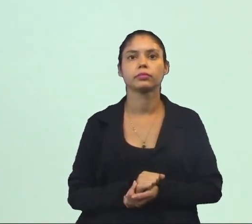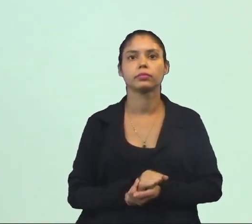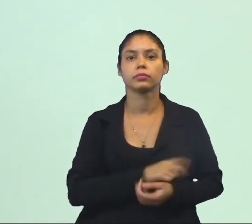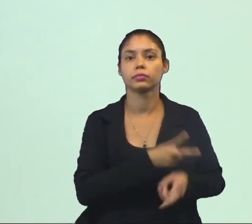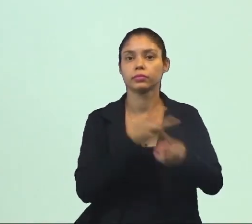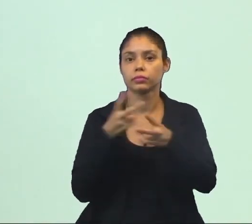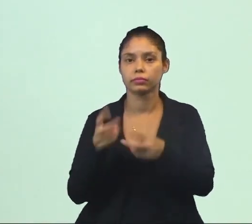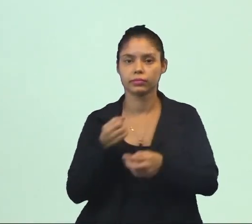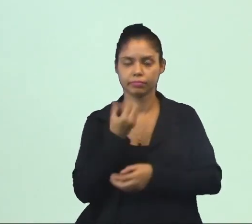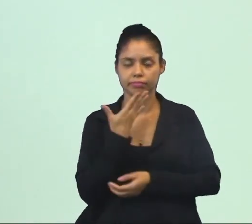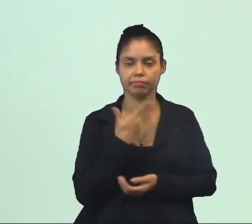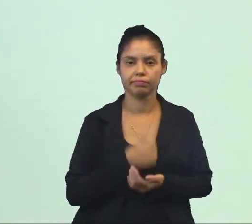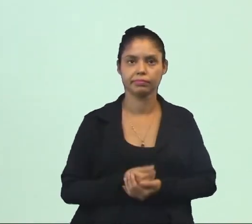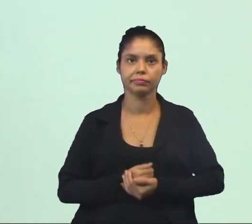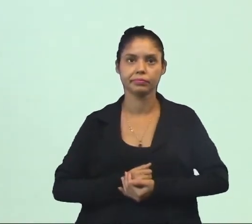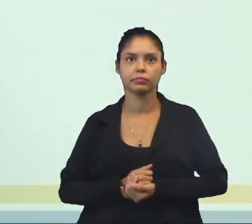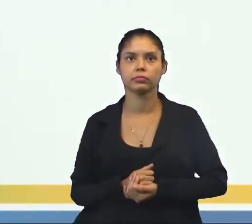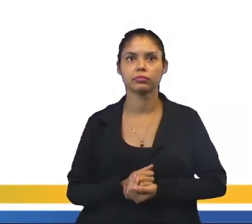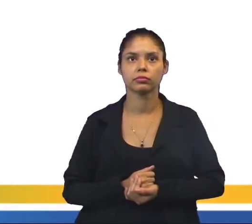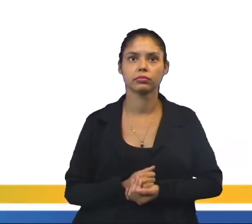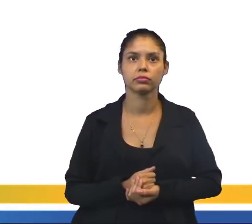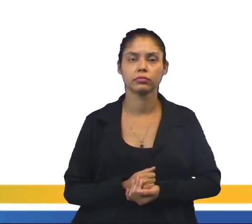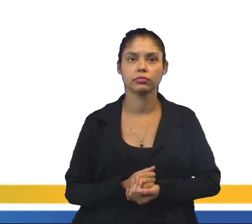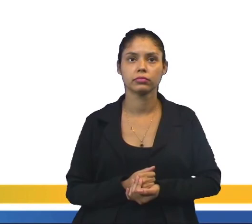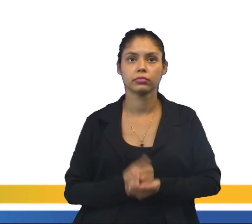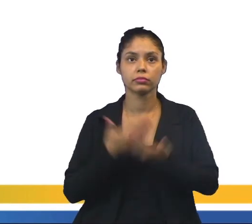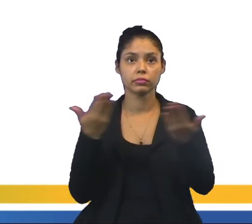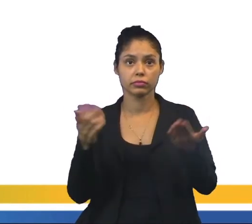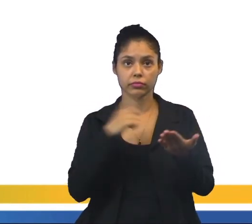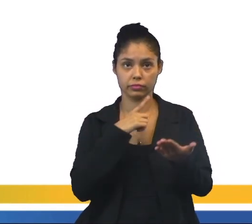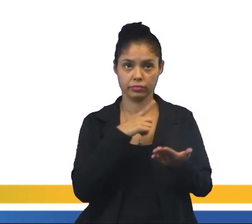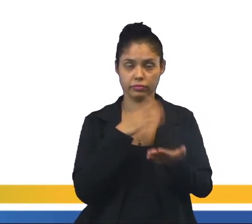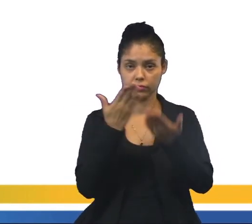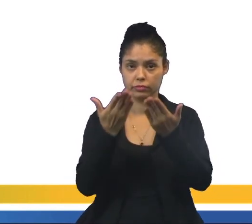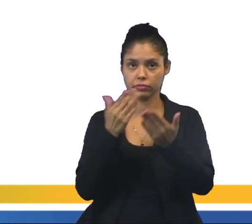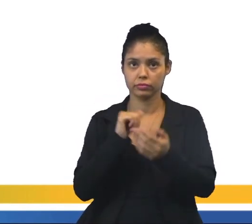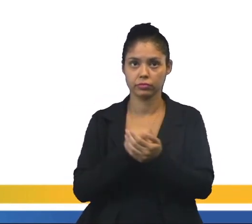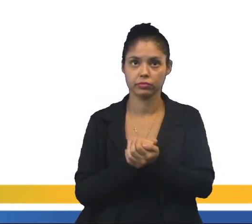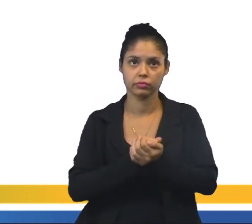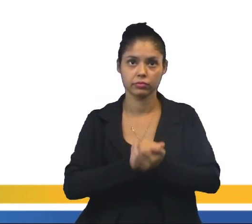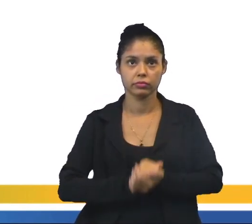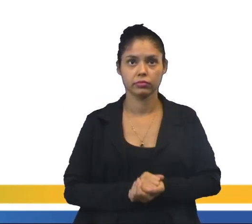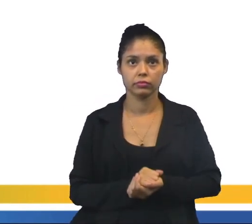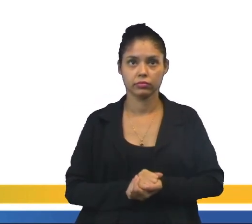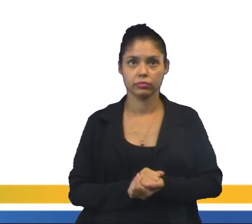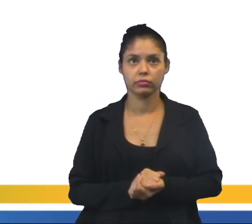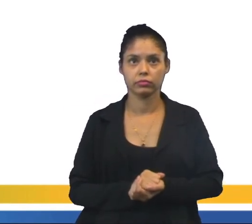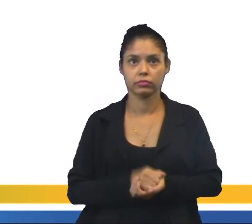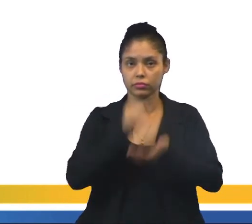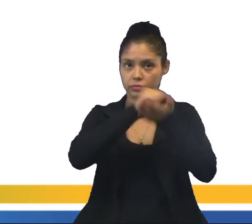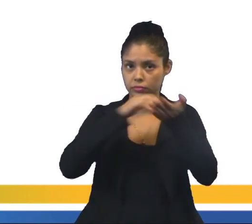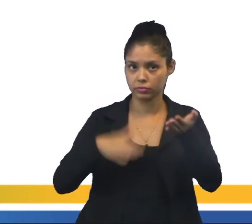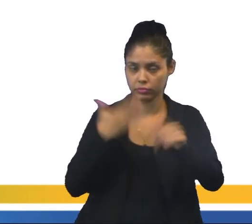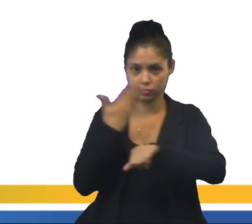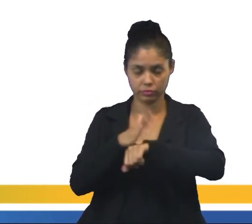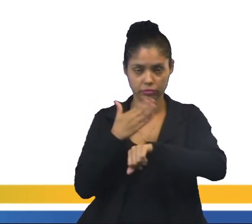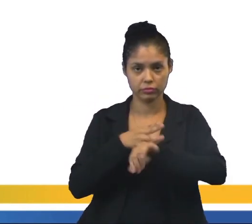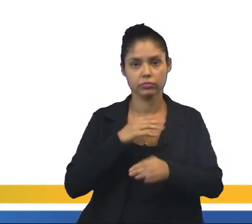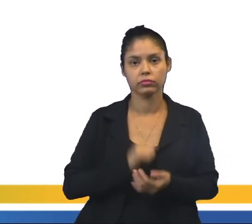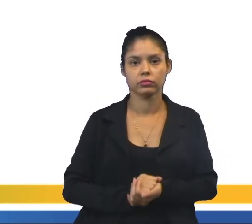perceber bem, né? Temos aí uma uma atividade prática,